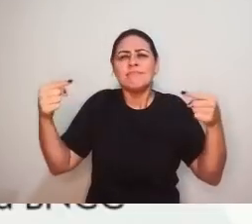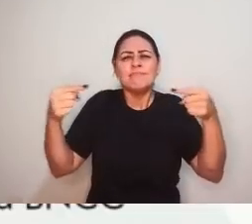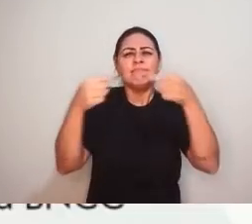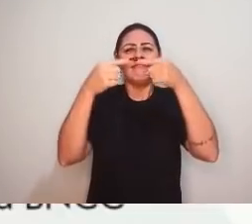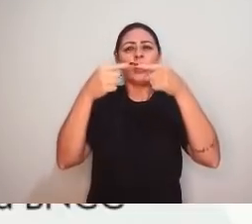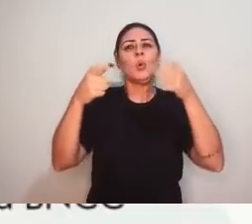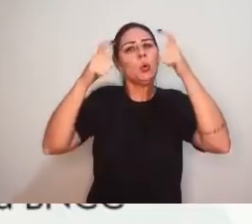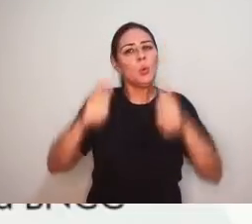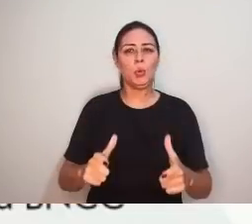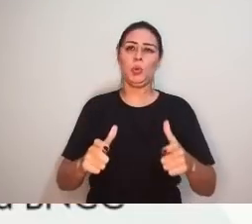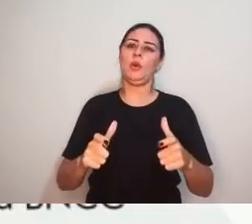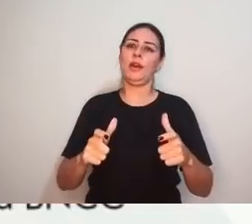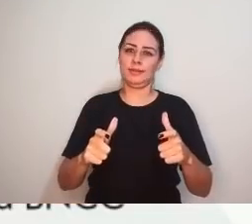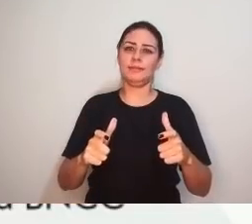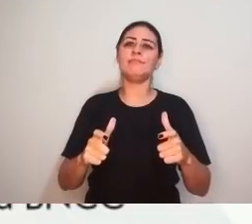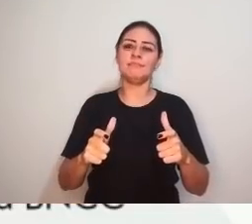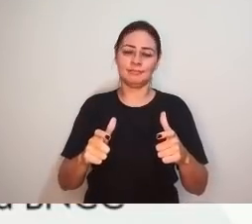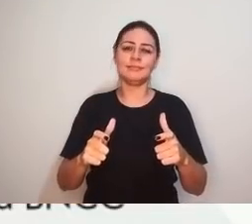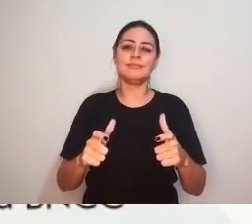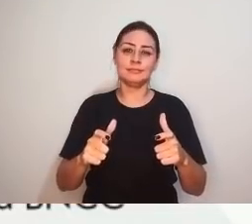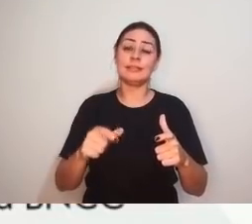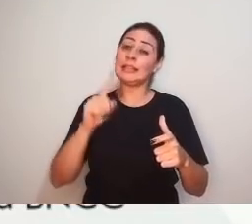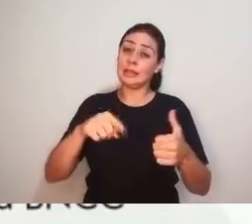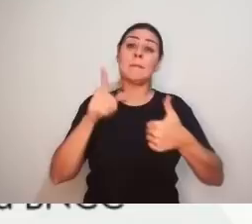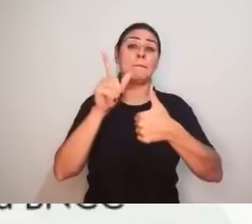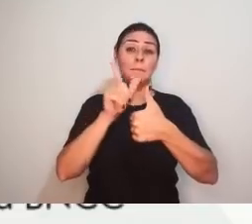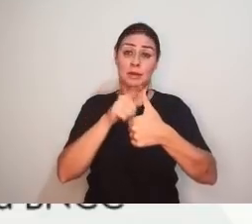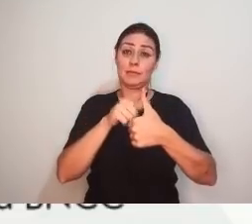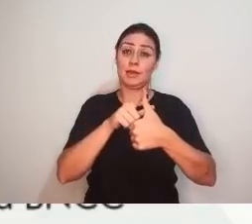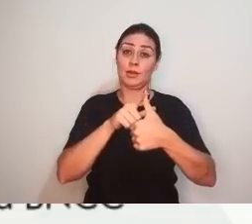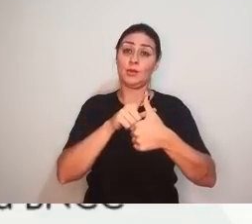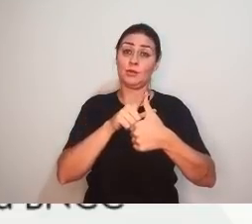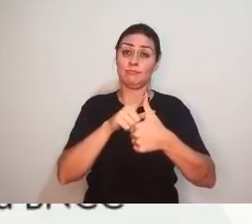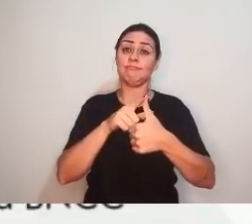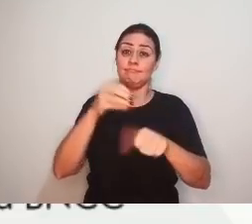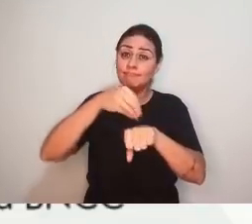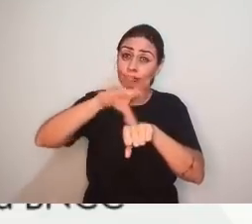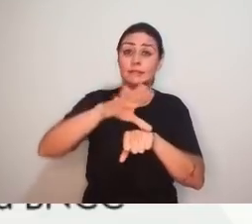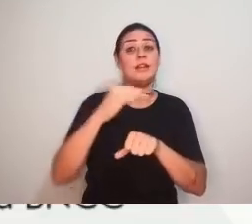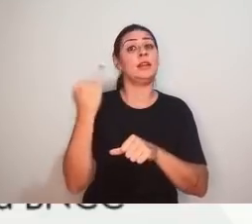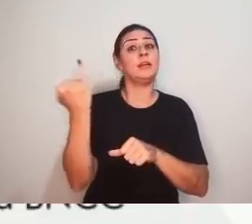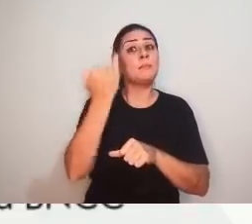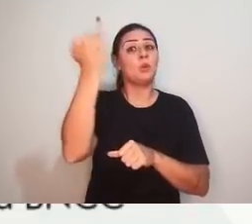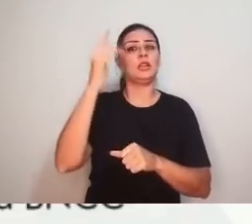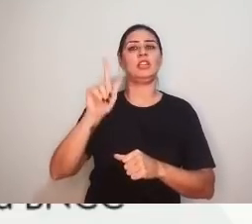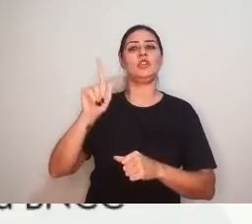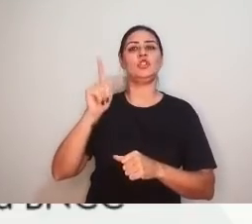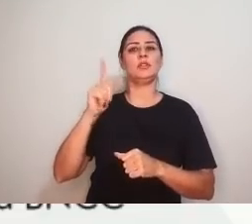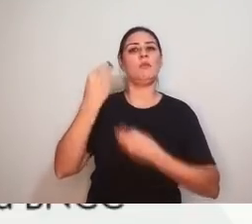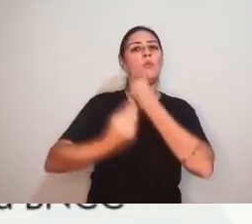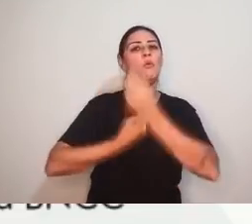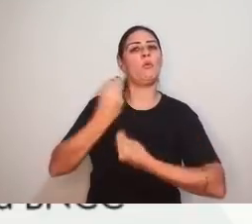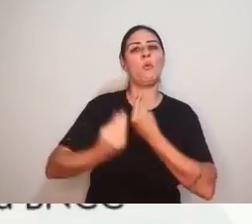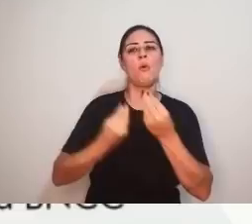as demandas que a própria localidade requer. E esse é o primeiro recado que eu quero deixar. A importância da gestão